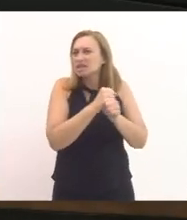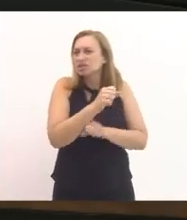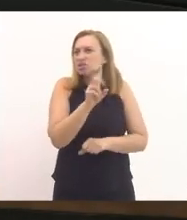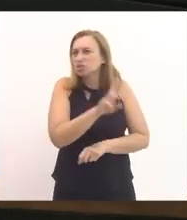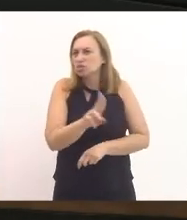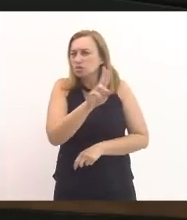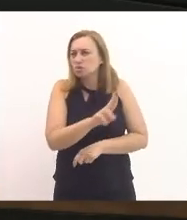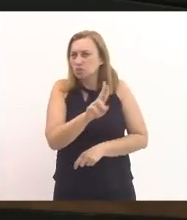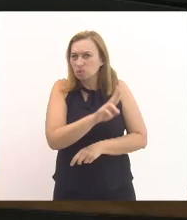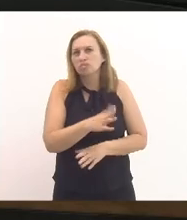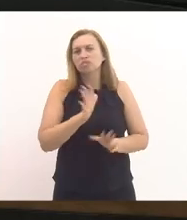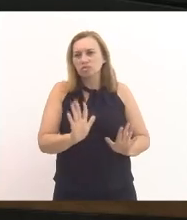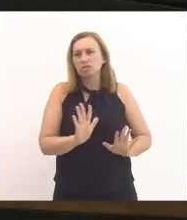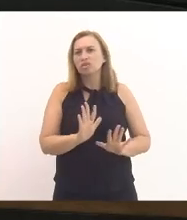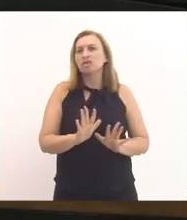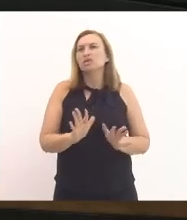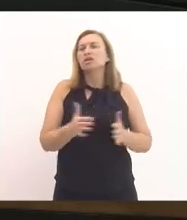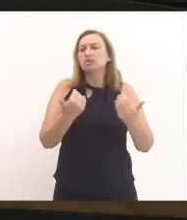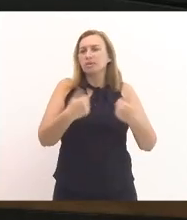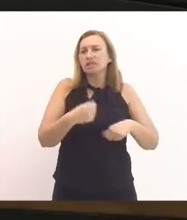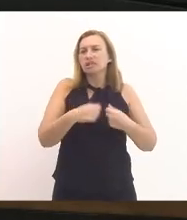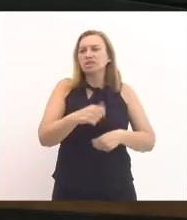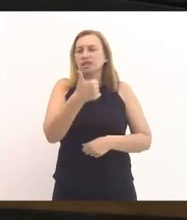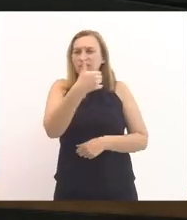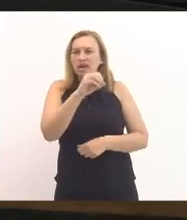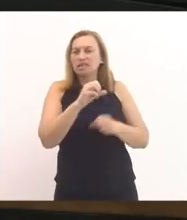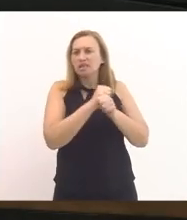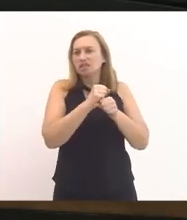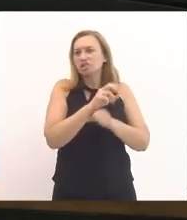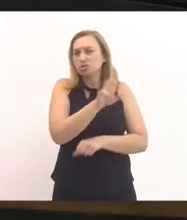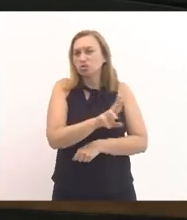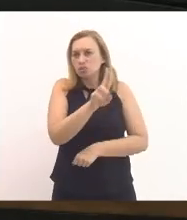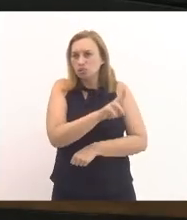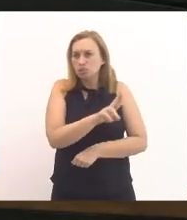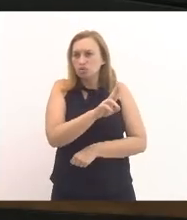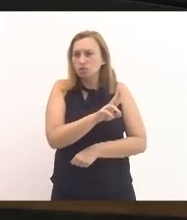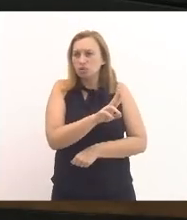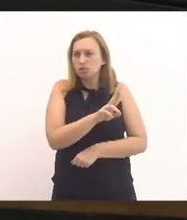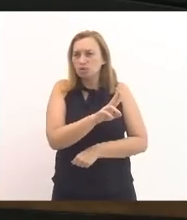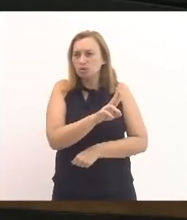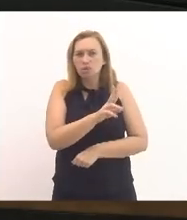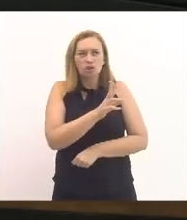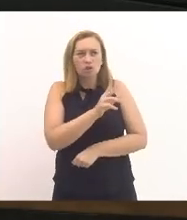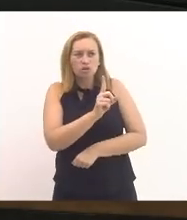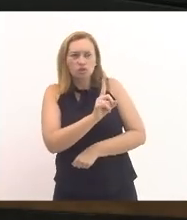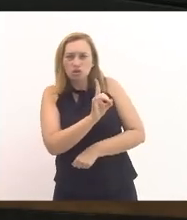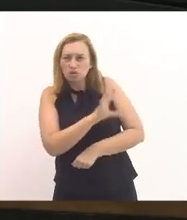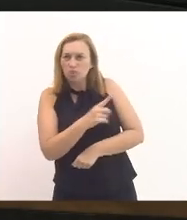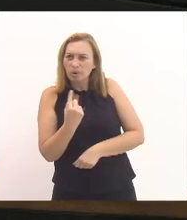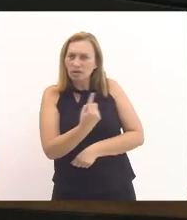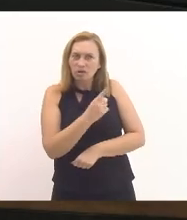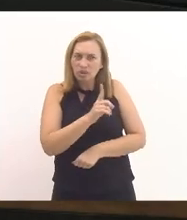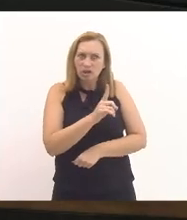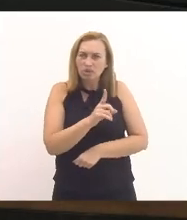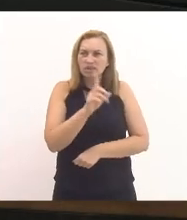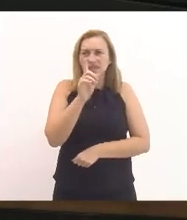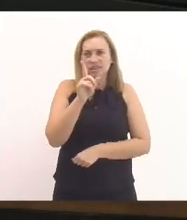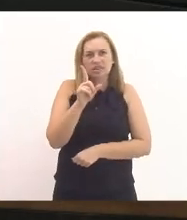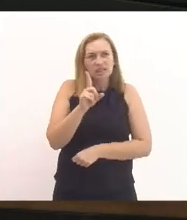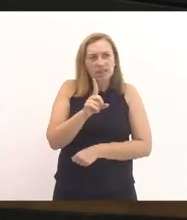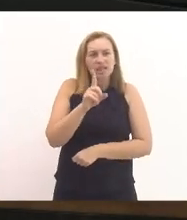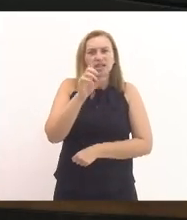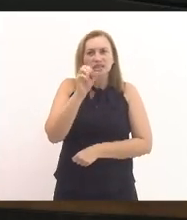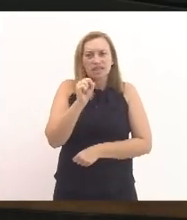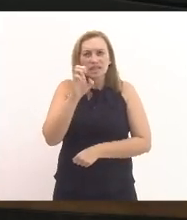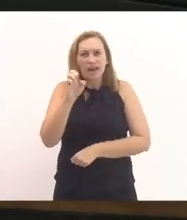cara vai sair lá mas entendeu arma tem que ter dez anos com cada pelo menos só vingando né Não foi só para gente não foi para o gás não